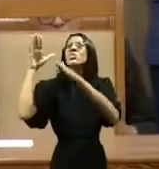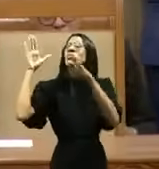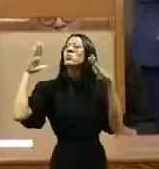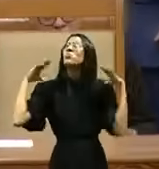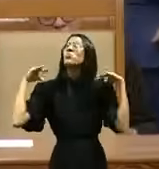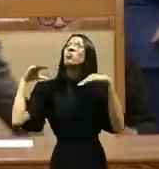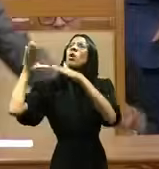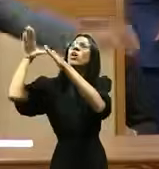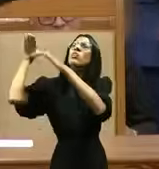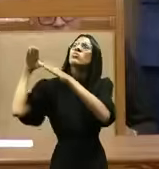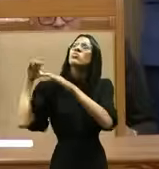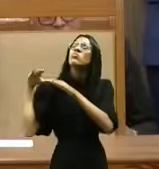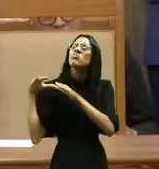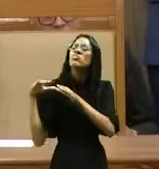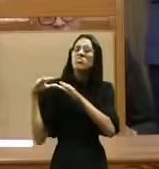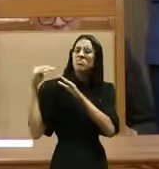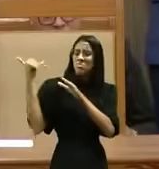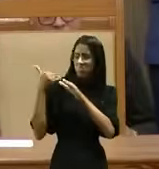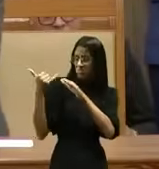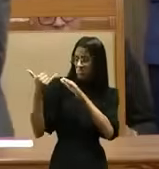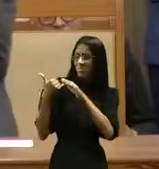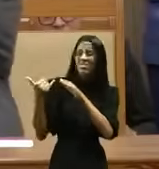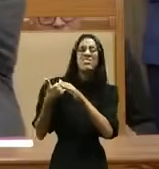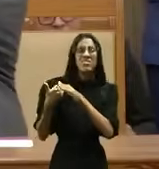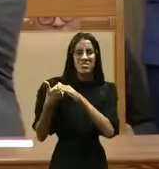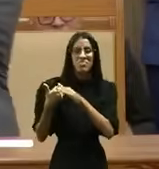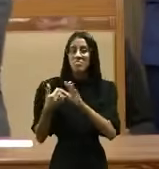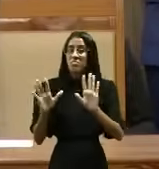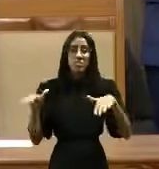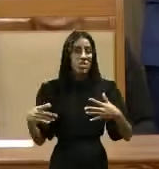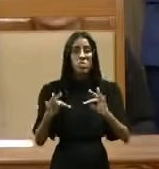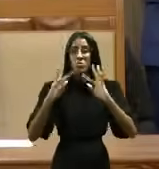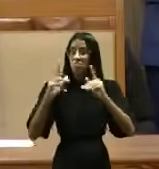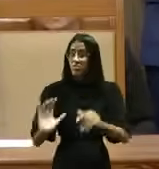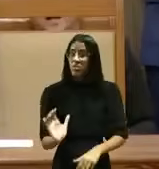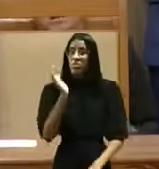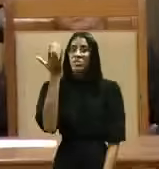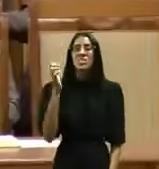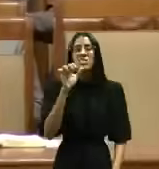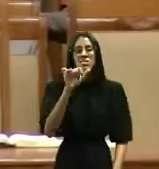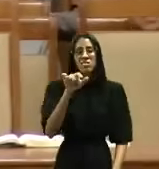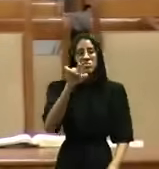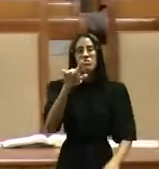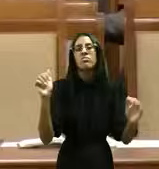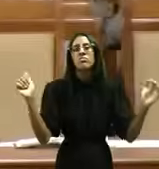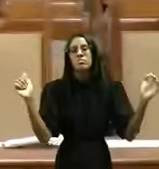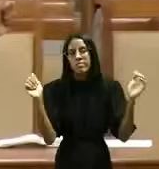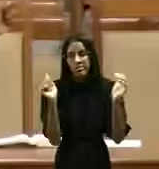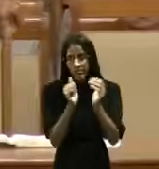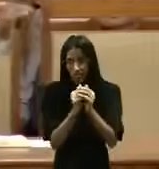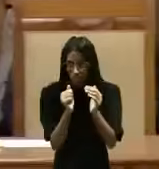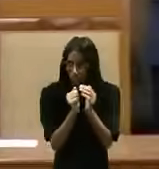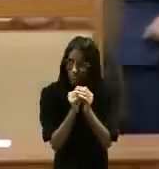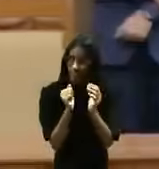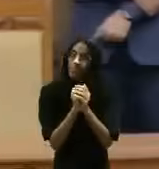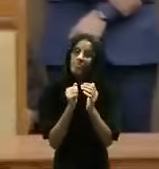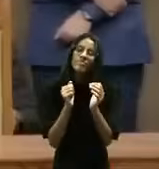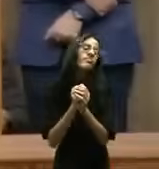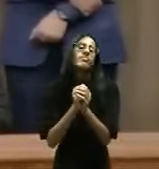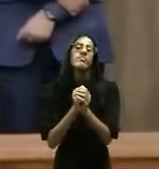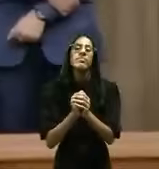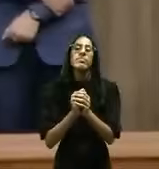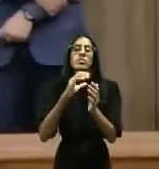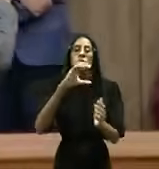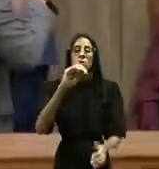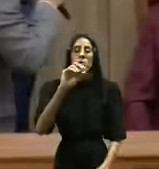casa diga Comigo tudo só vai com oração diga é só com oração mandou um anjo na